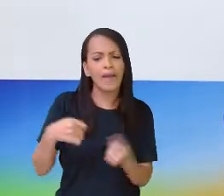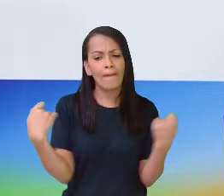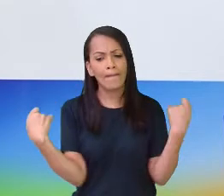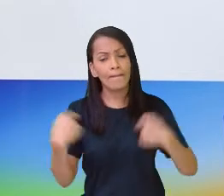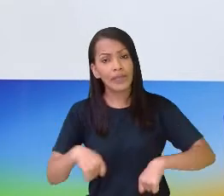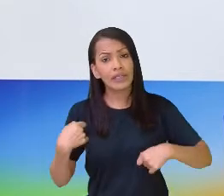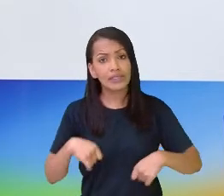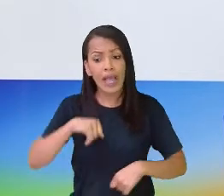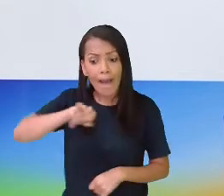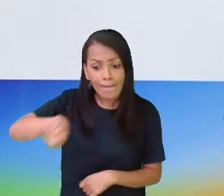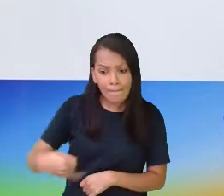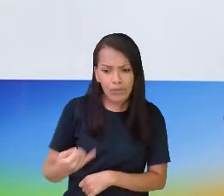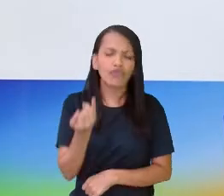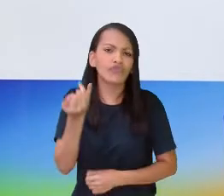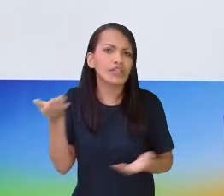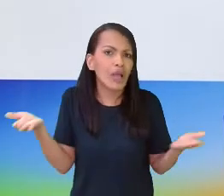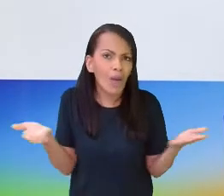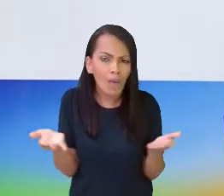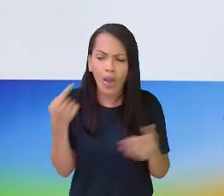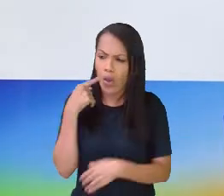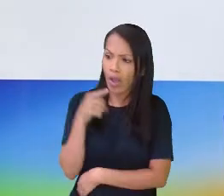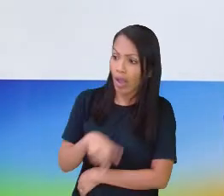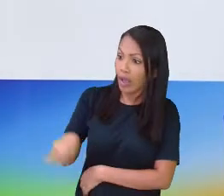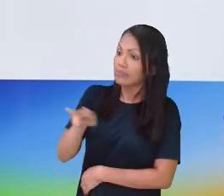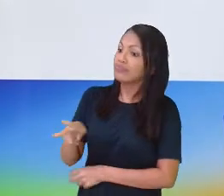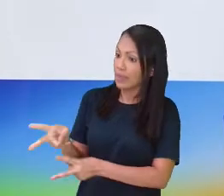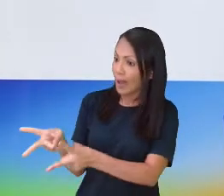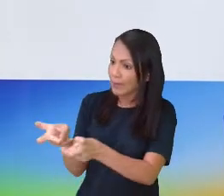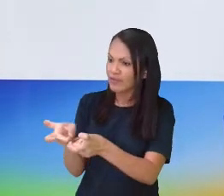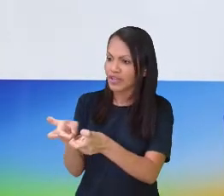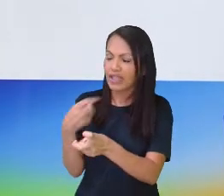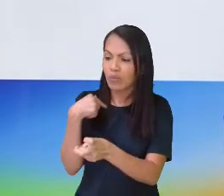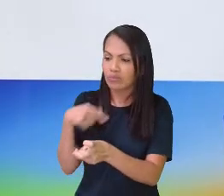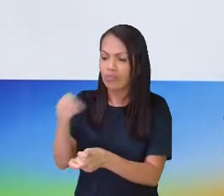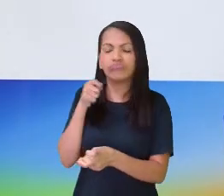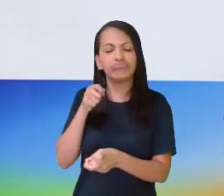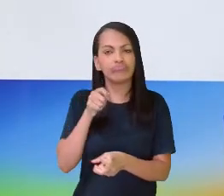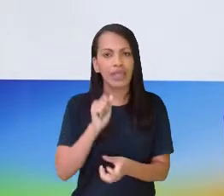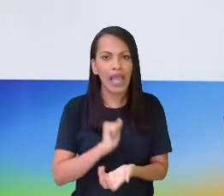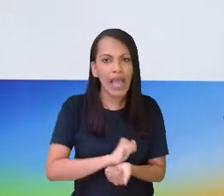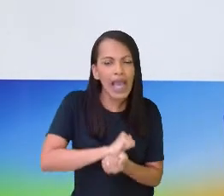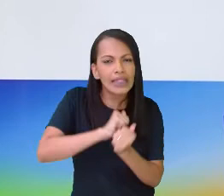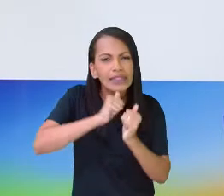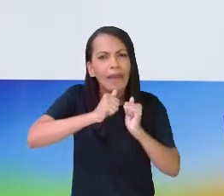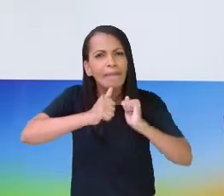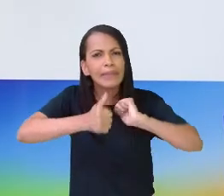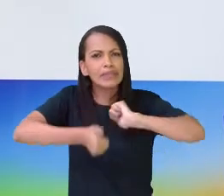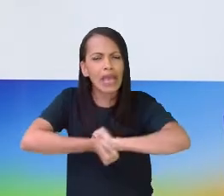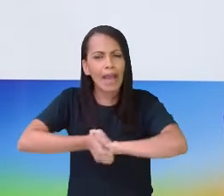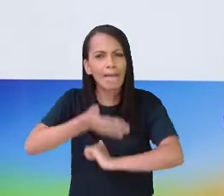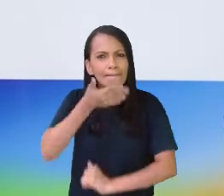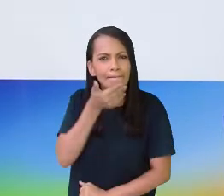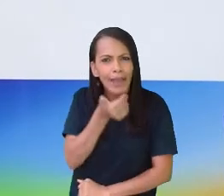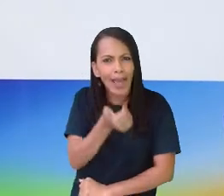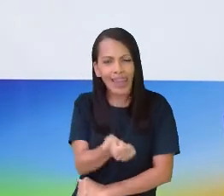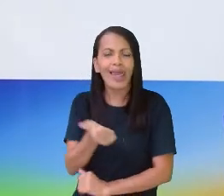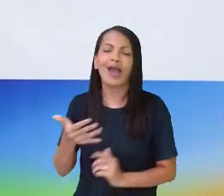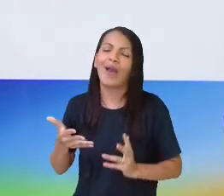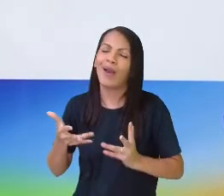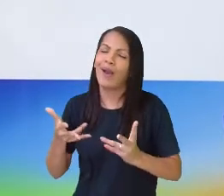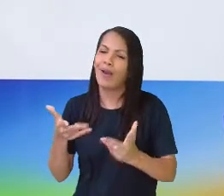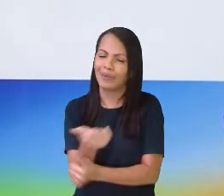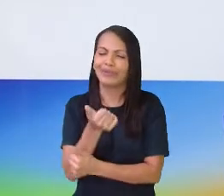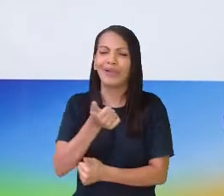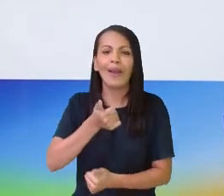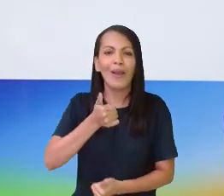ser oportunista para que a gente perceba, para que a gente adapte, para que a gente adeque esses recursos materiais que a